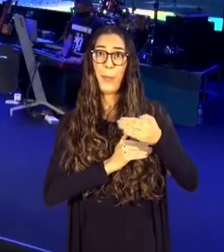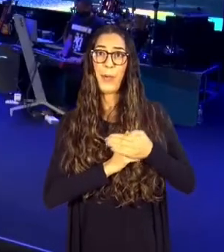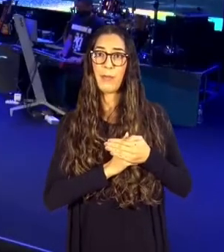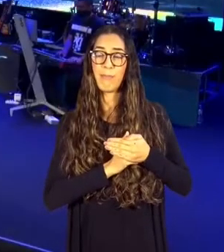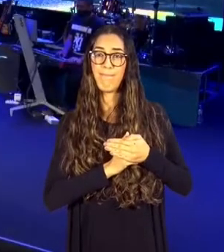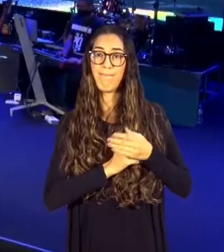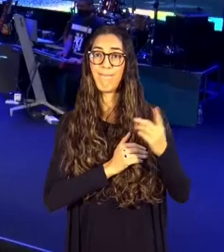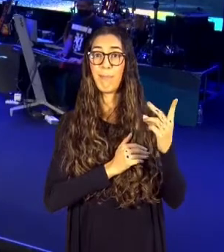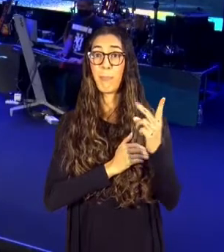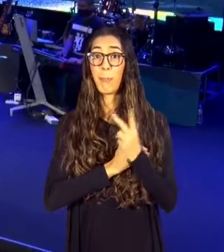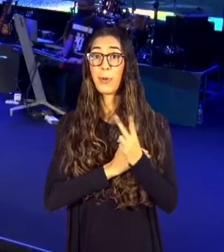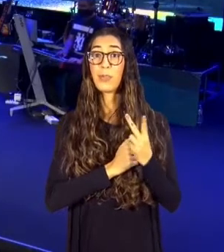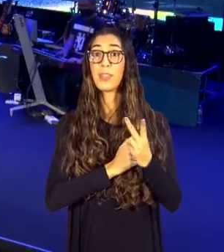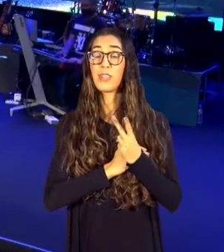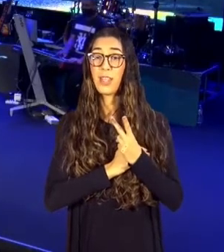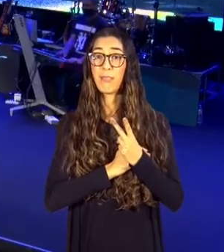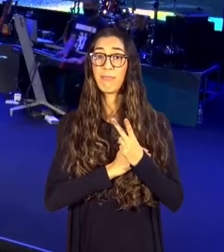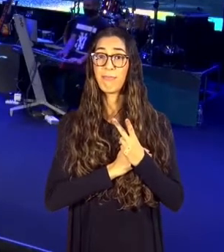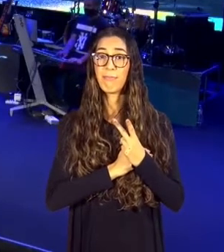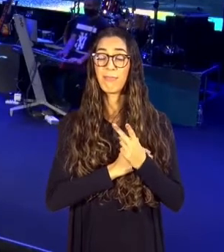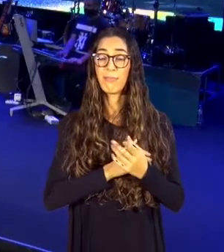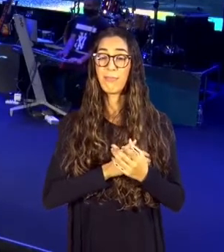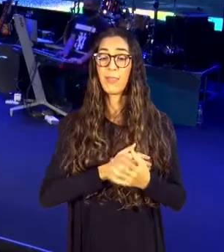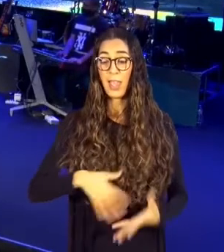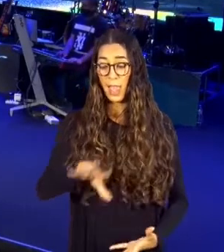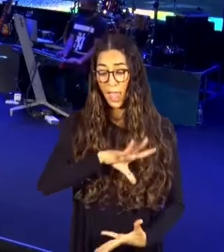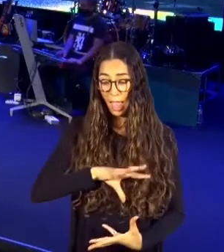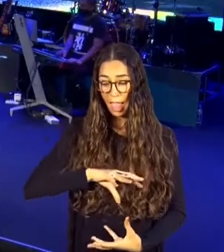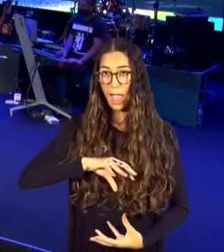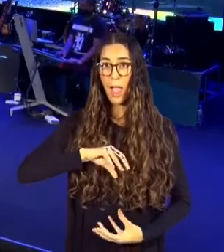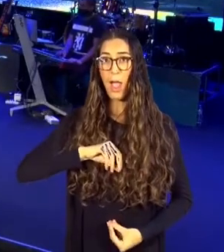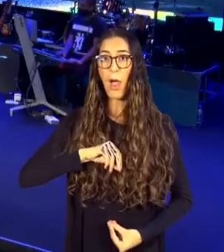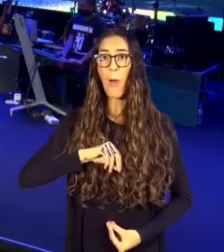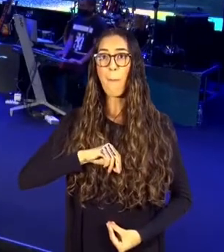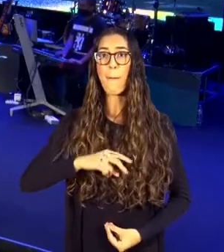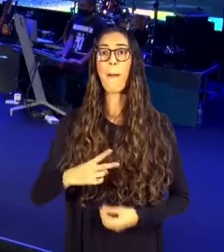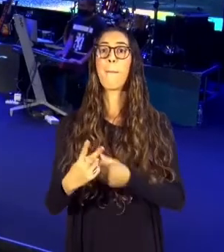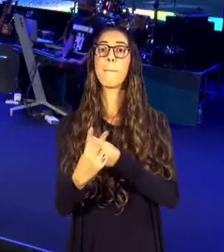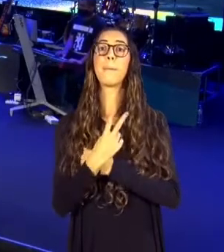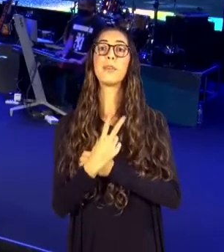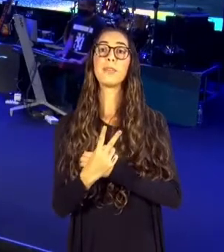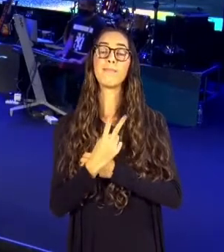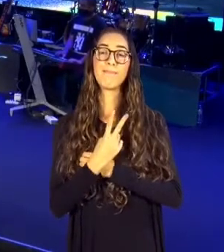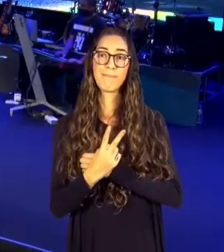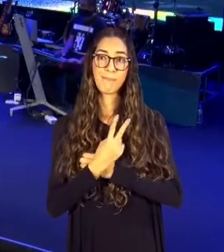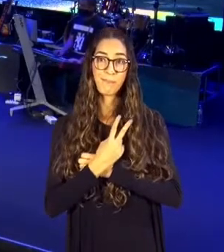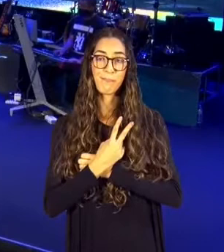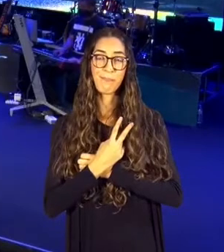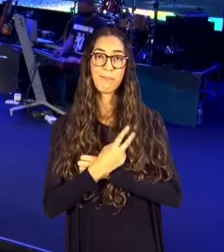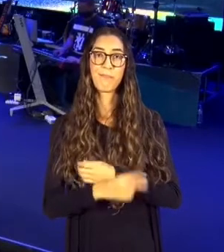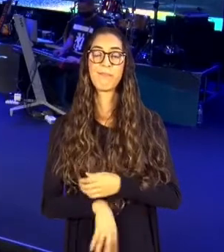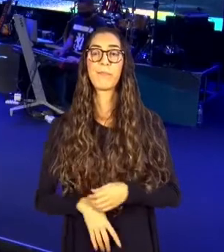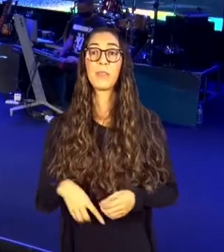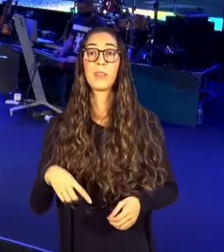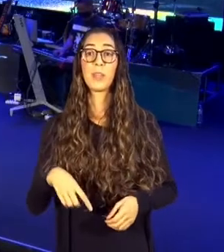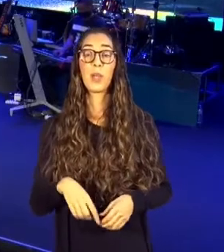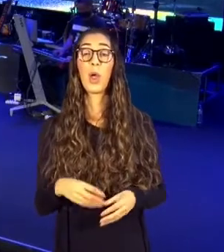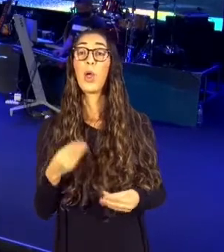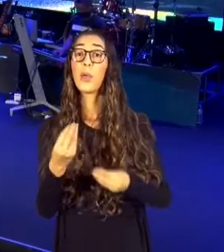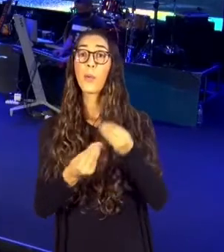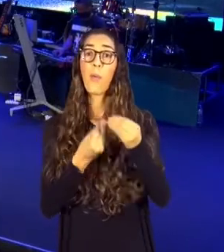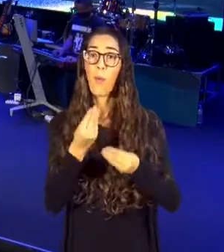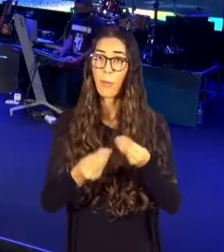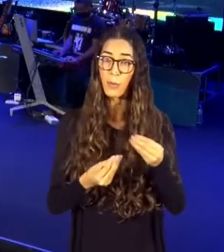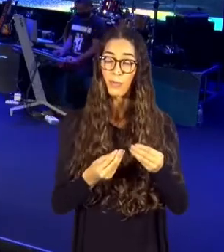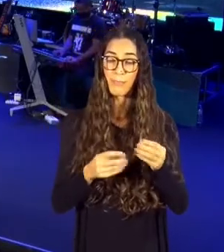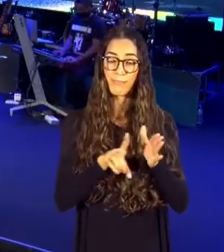pois dele depende toda a sua vida, senão você morre. Como que eu vou guardar? A gente tem que meditar na palavra de Deus, irmão.